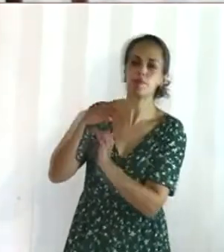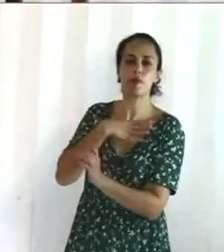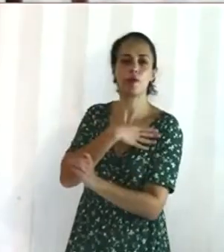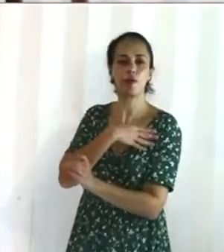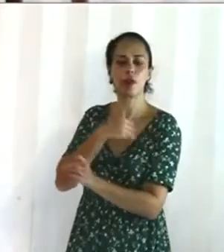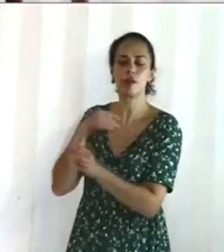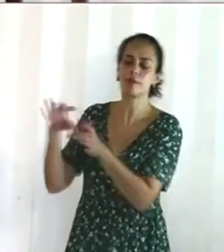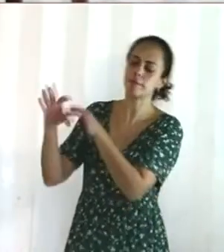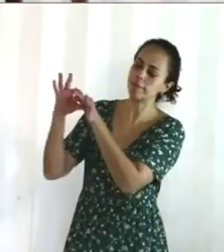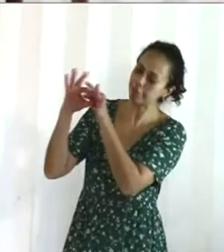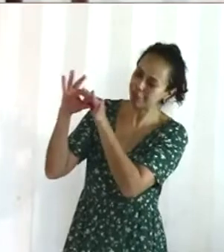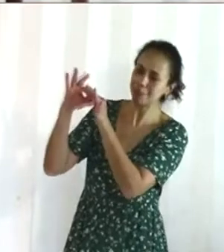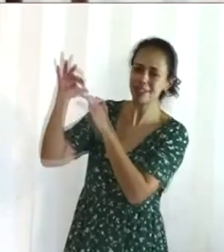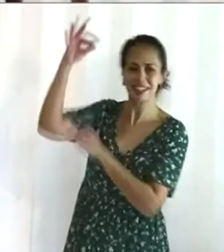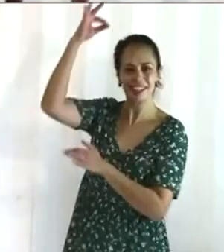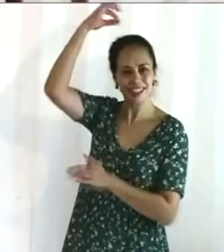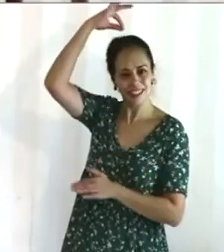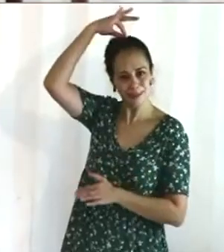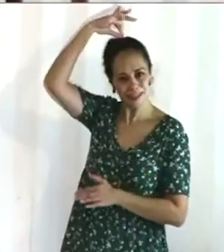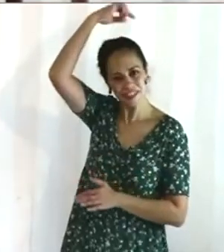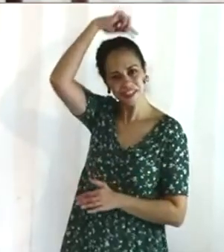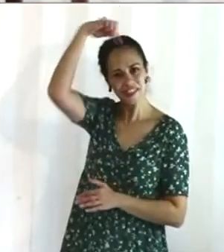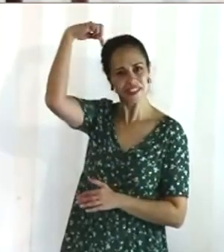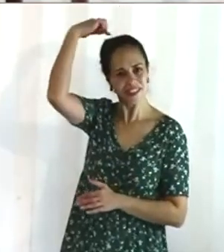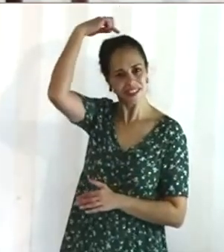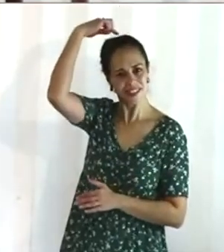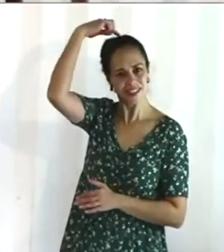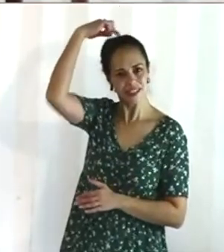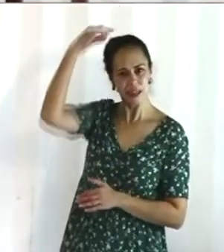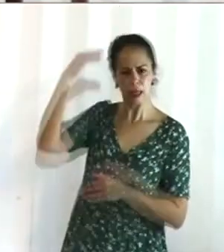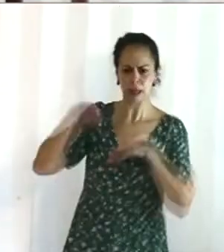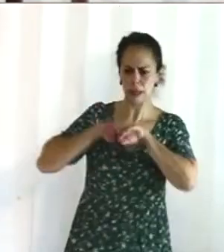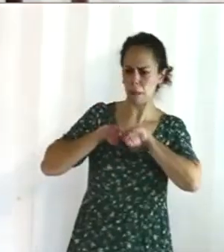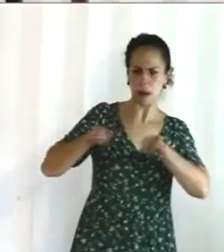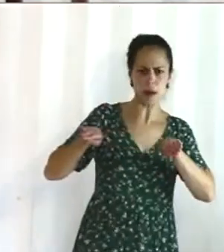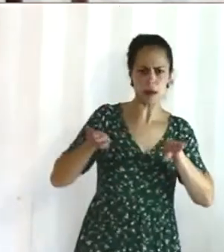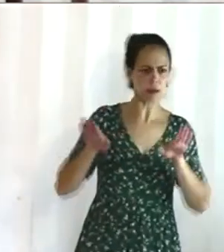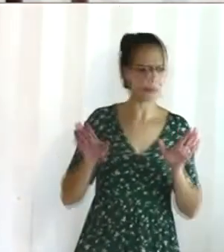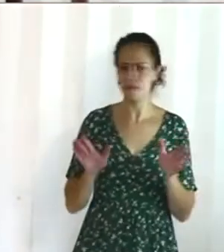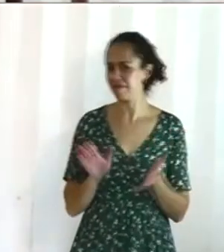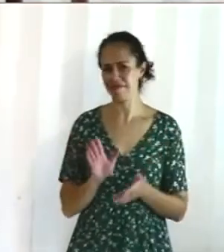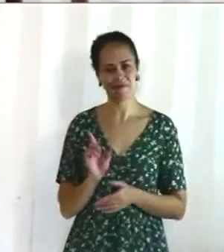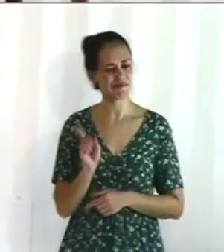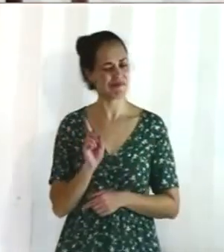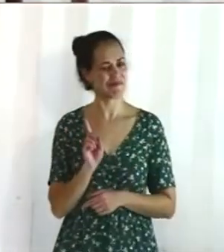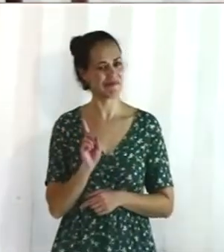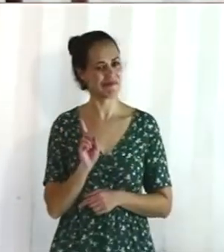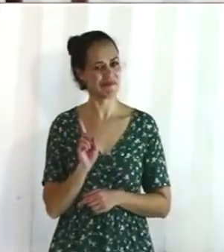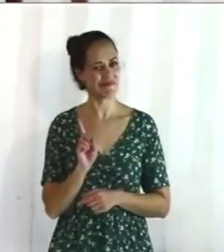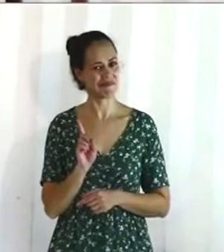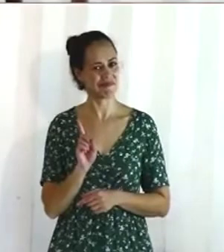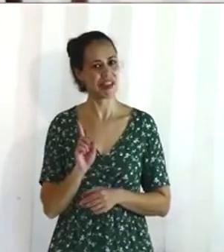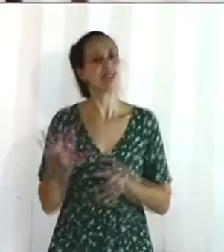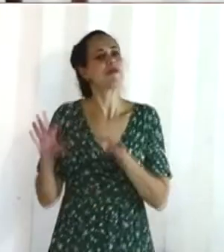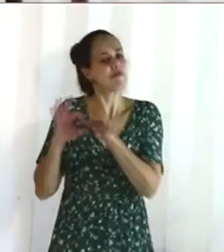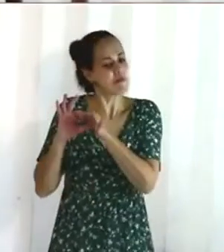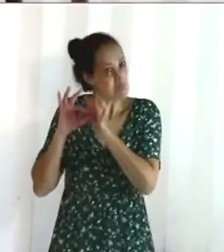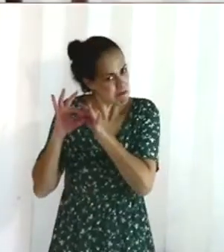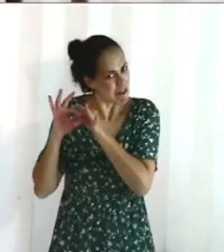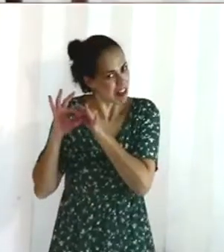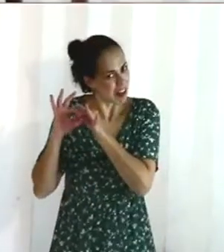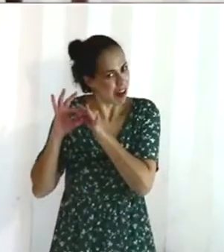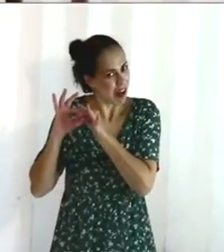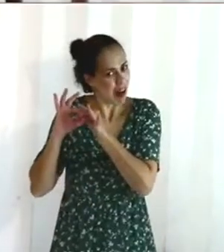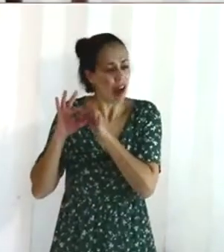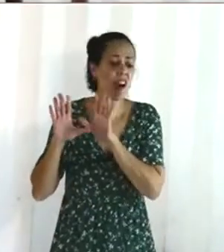e nada nos tirará dessa união estabelecida na cruz